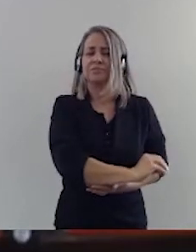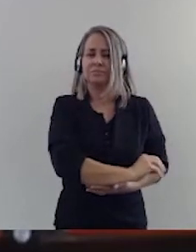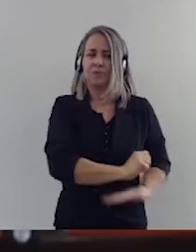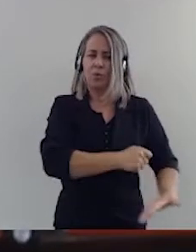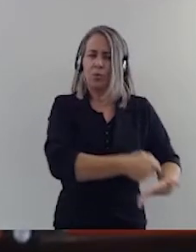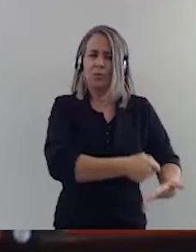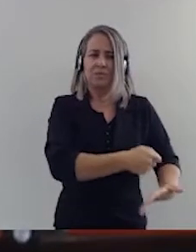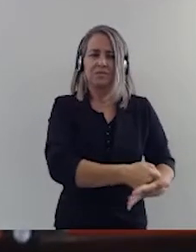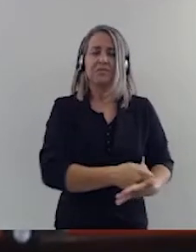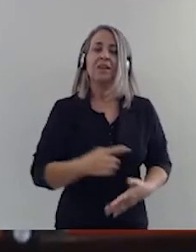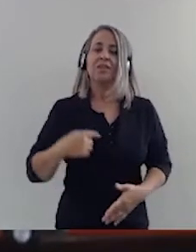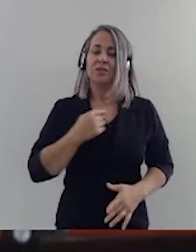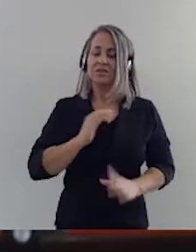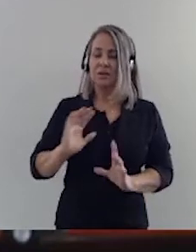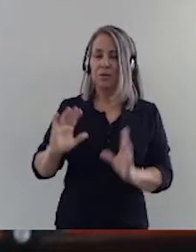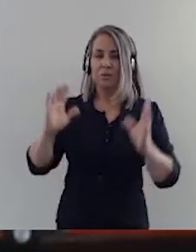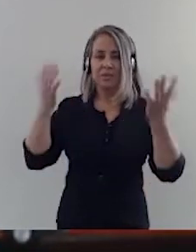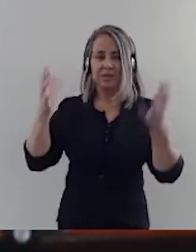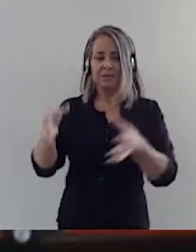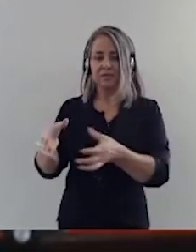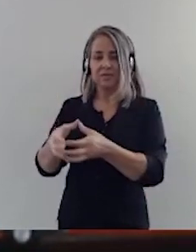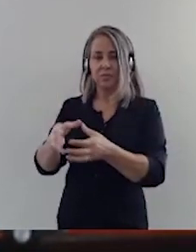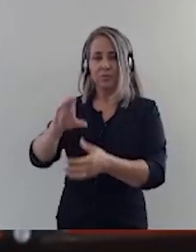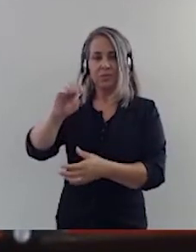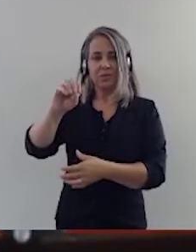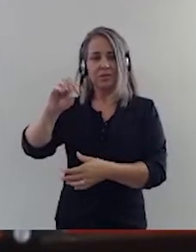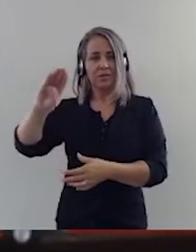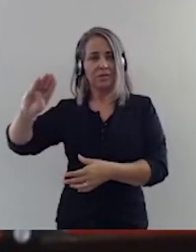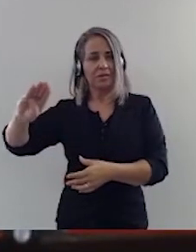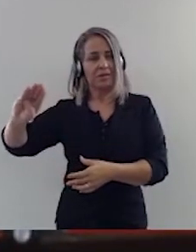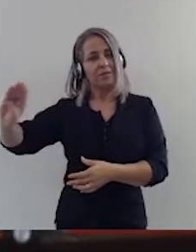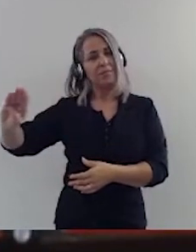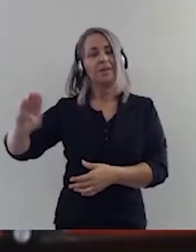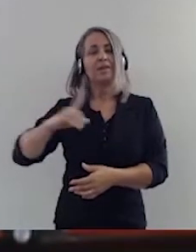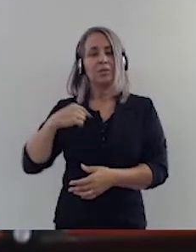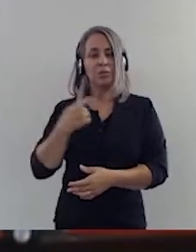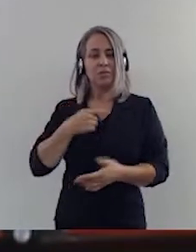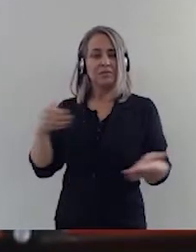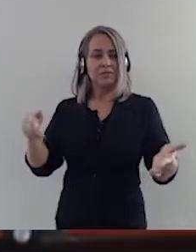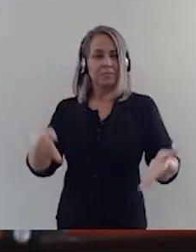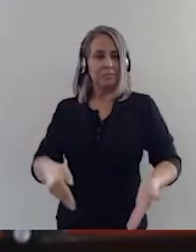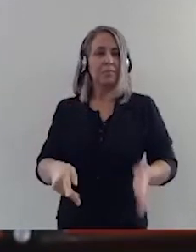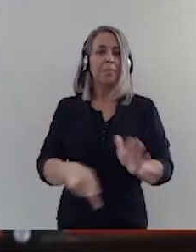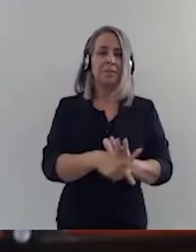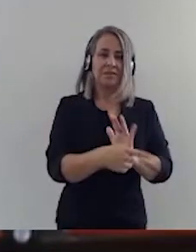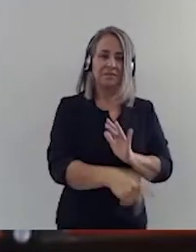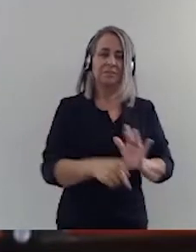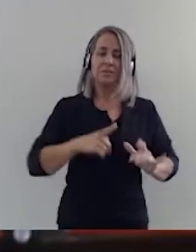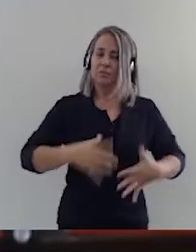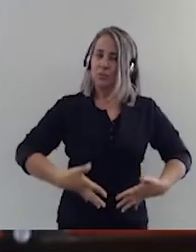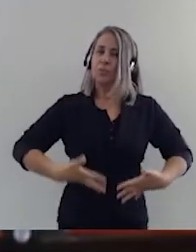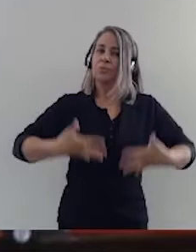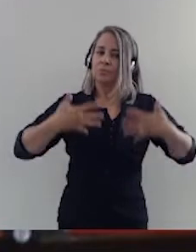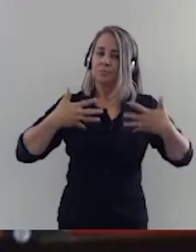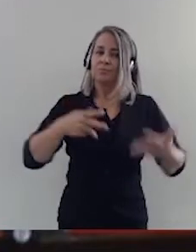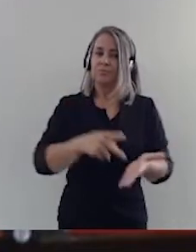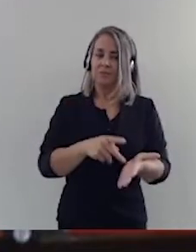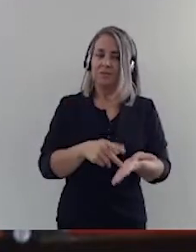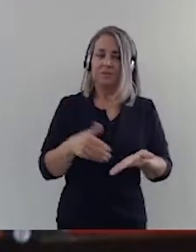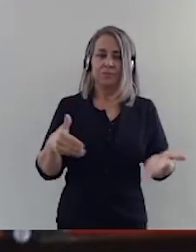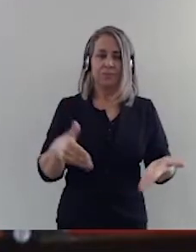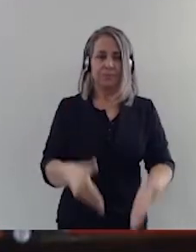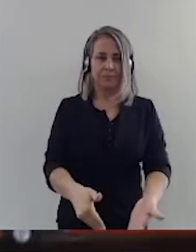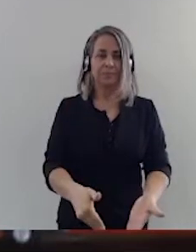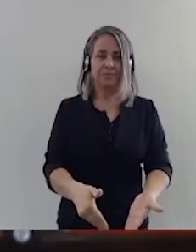nossas homenagens à Ordem. Nós que integramos a Ordem temos um enorme orgulho de dela